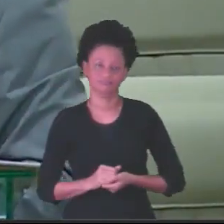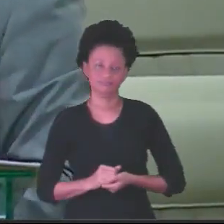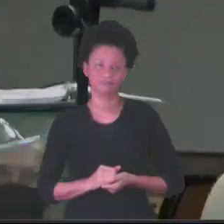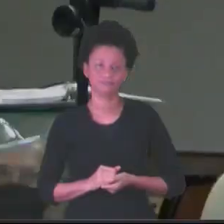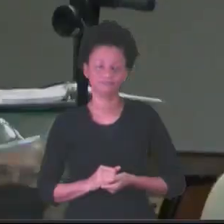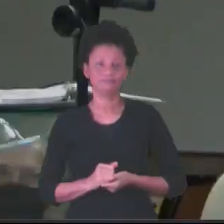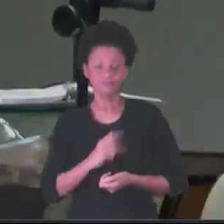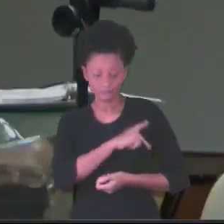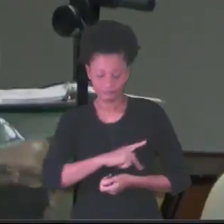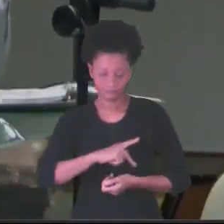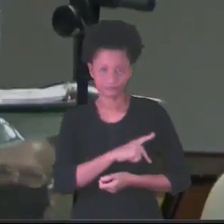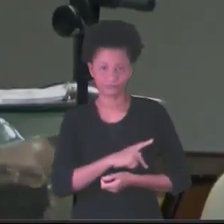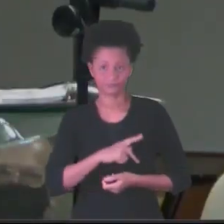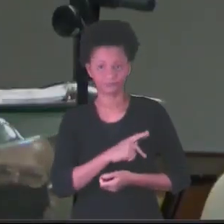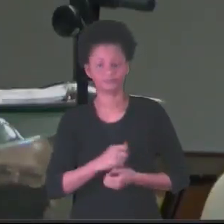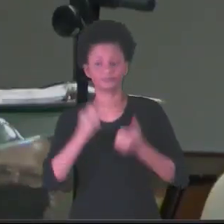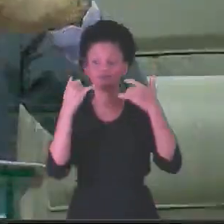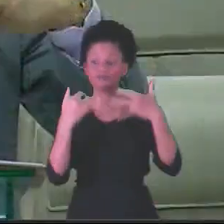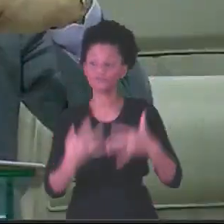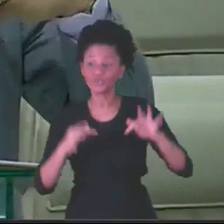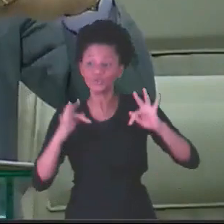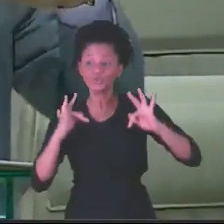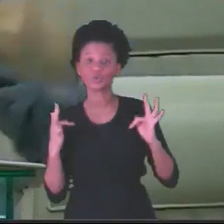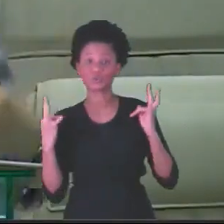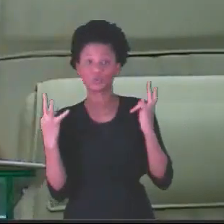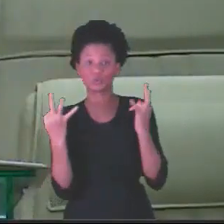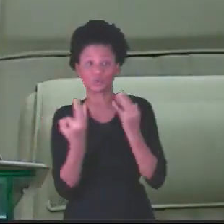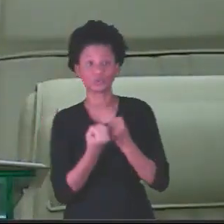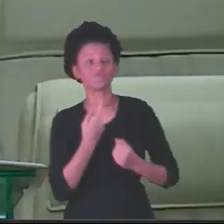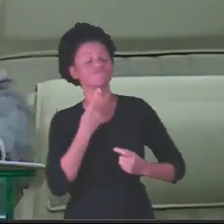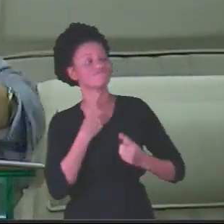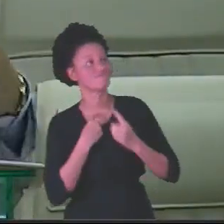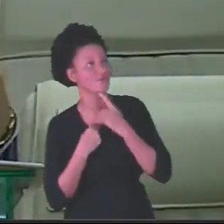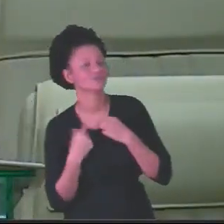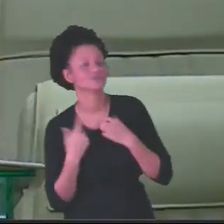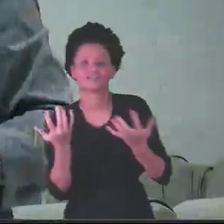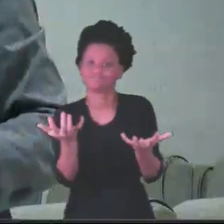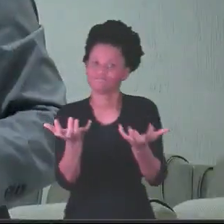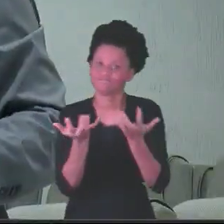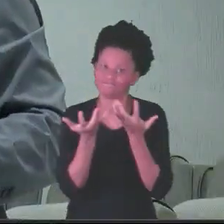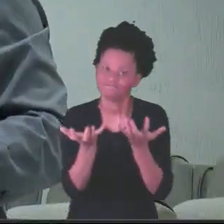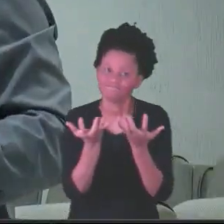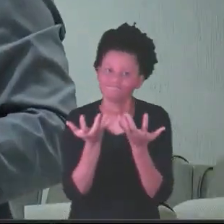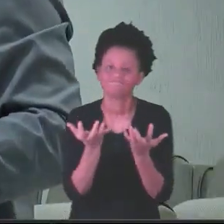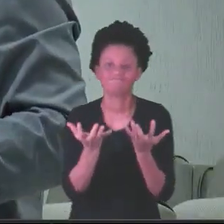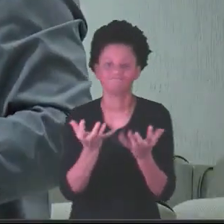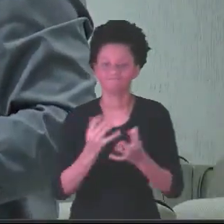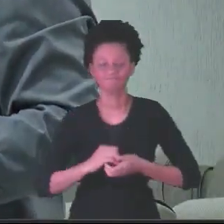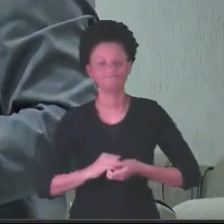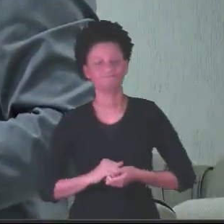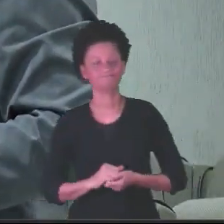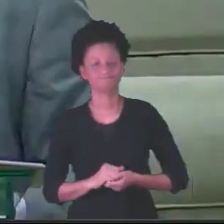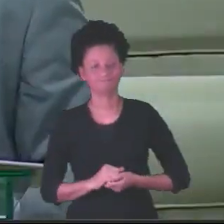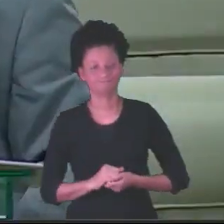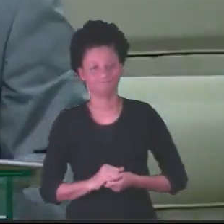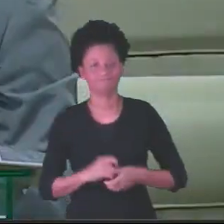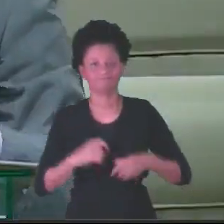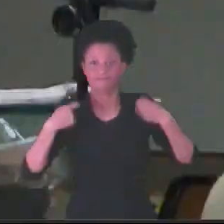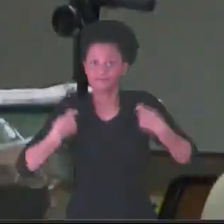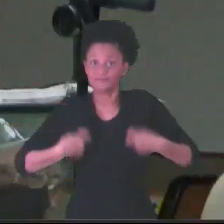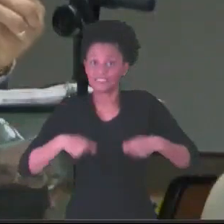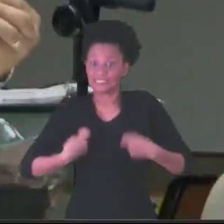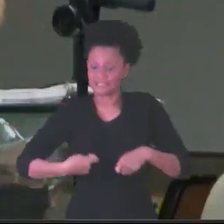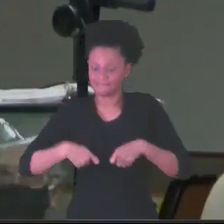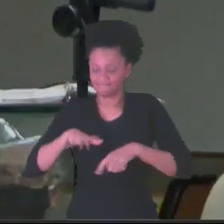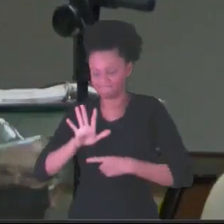o povo tá dizendo que tudo quanto nós almejamos nós desejamos e deve